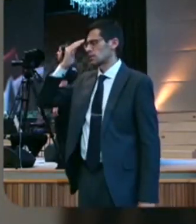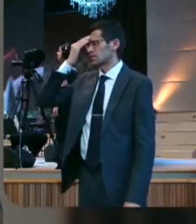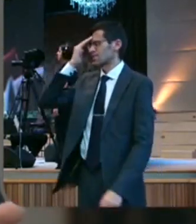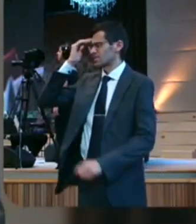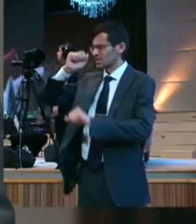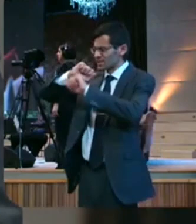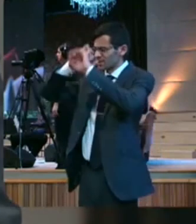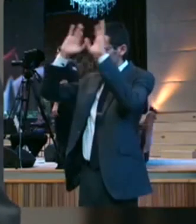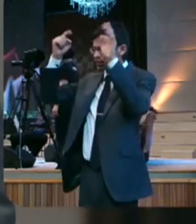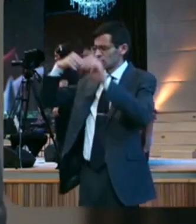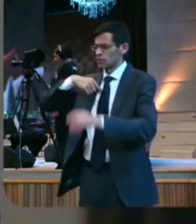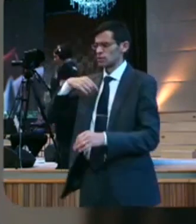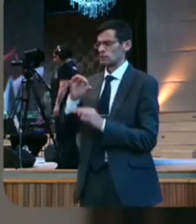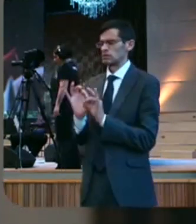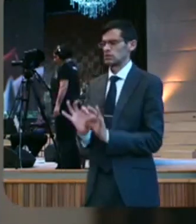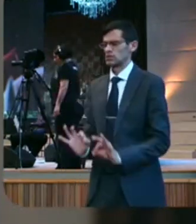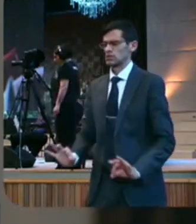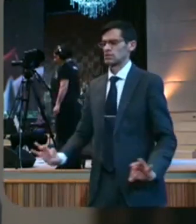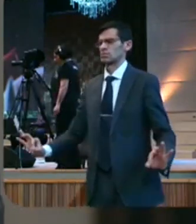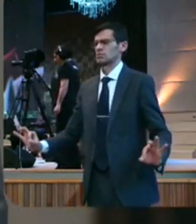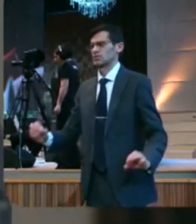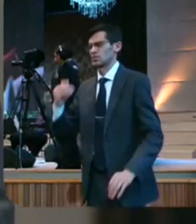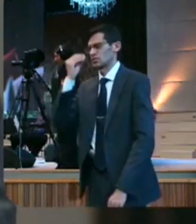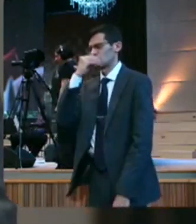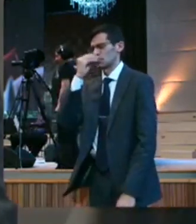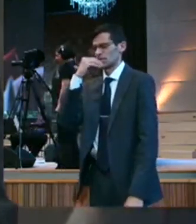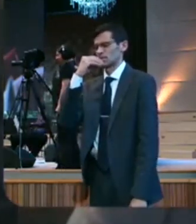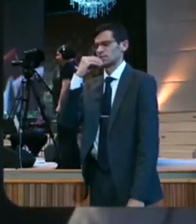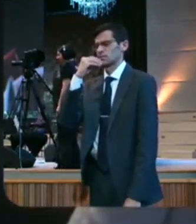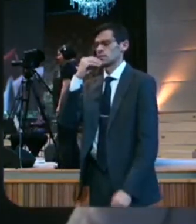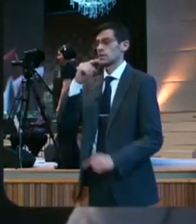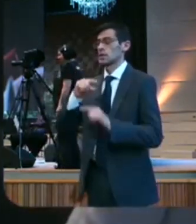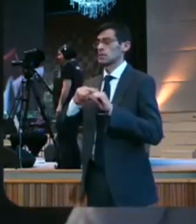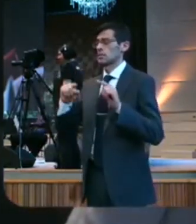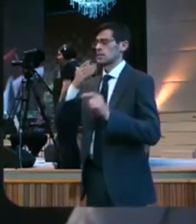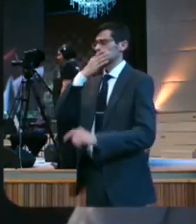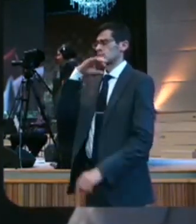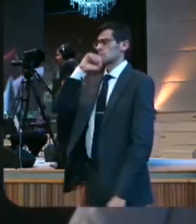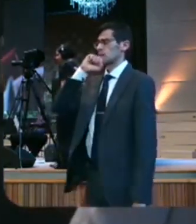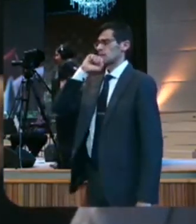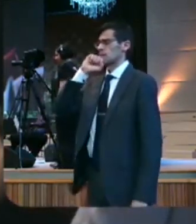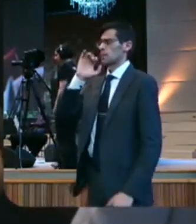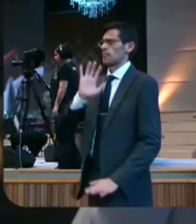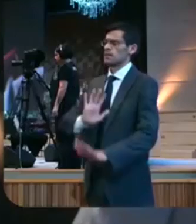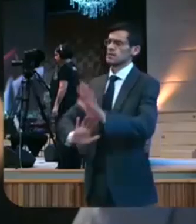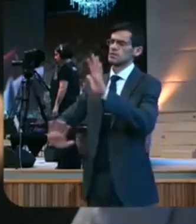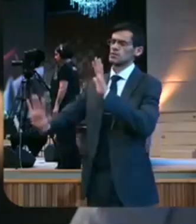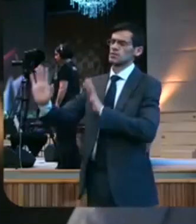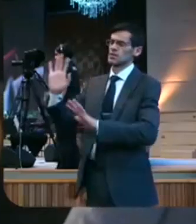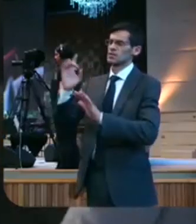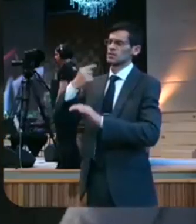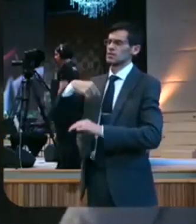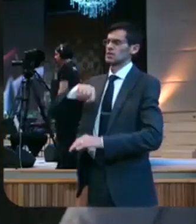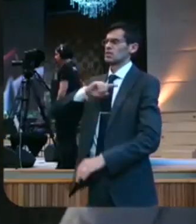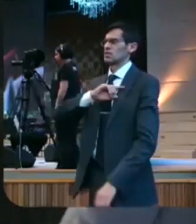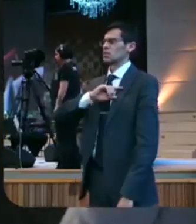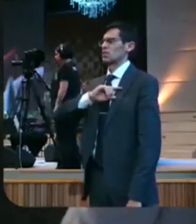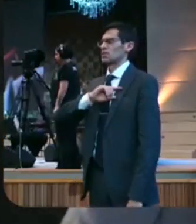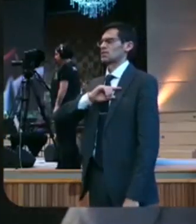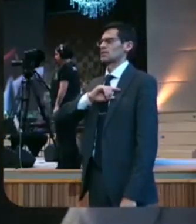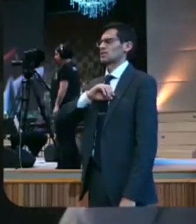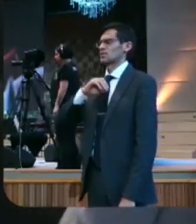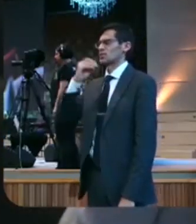reconhecendo que somos só pó. Ó Pai, às vezes nós somos tão pequeninos,